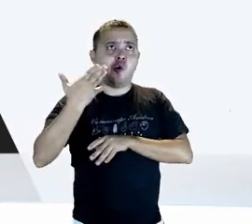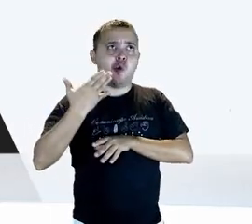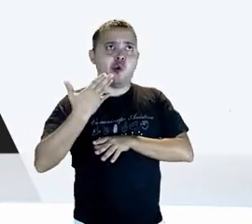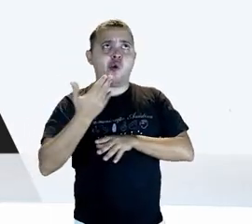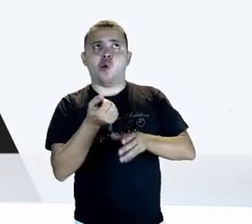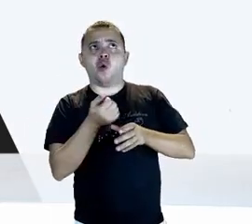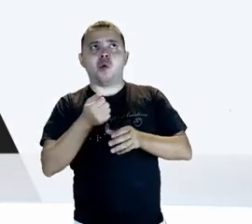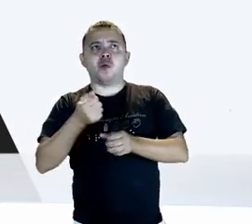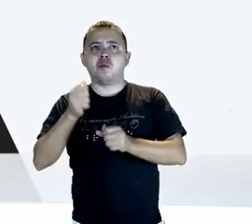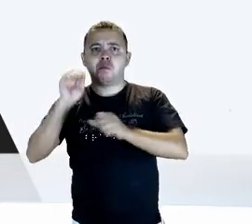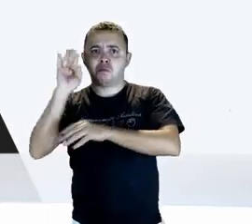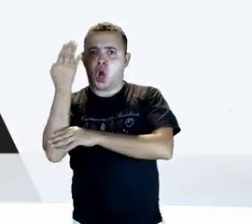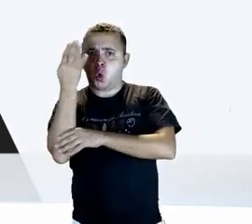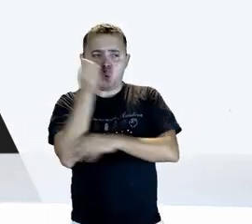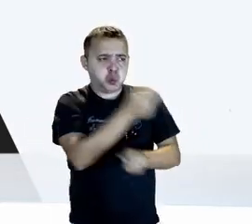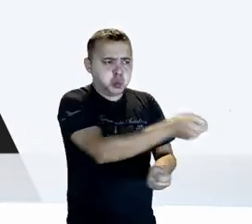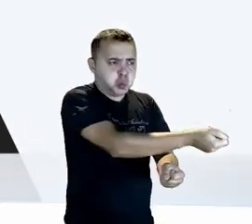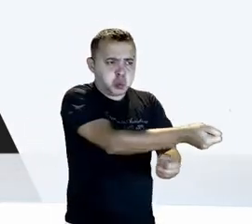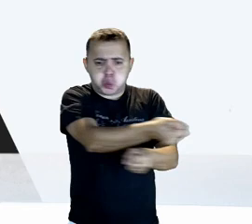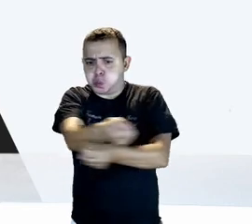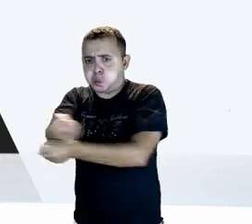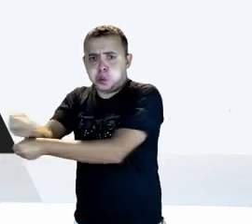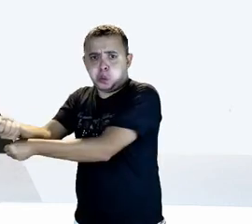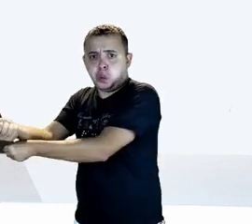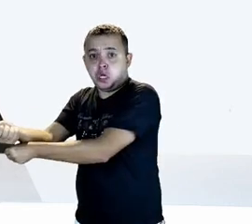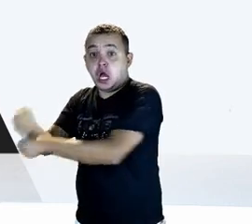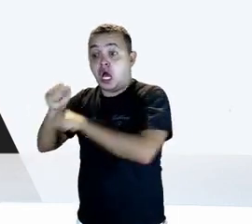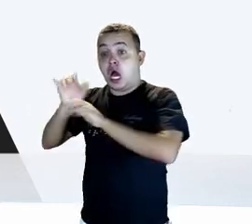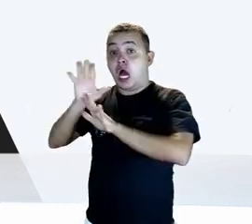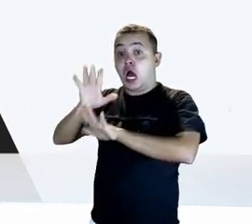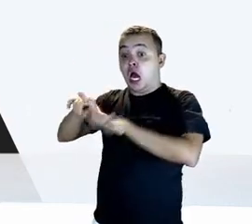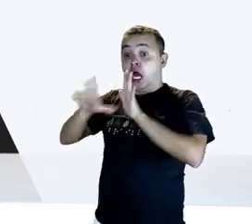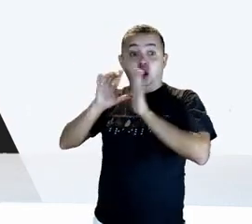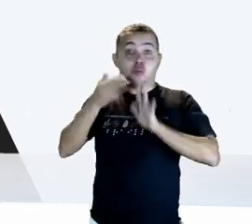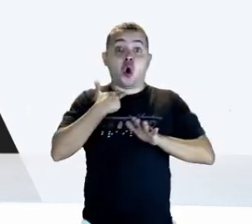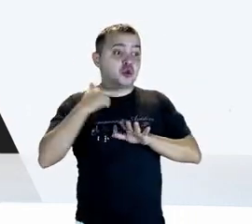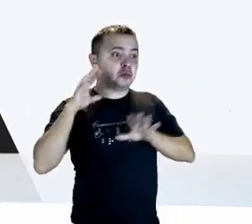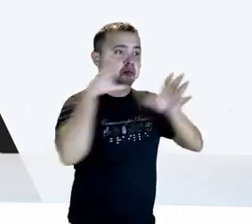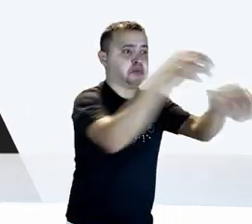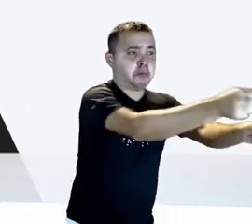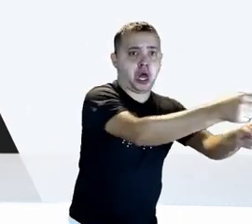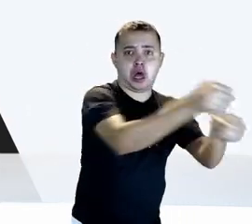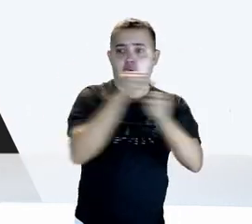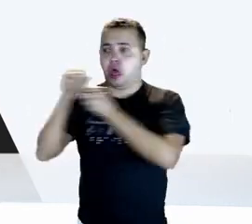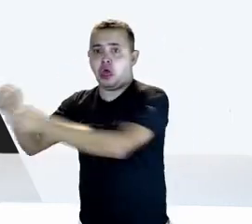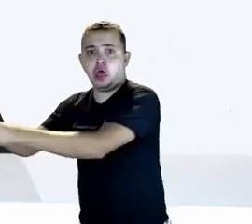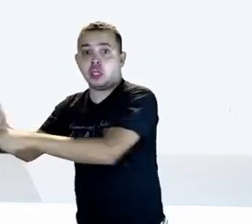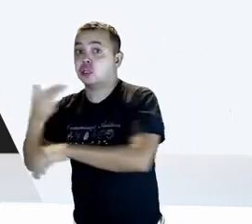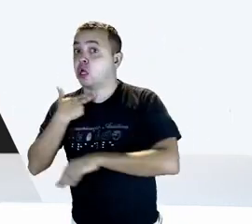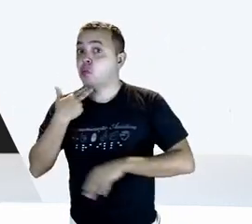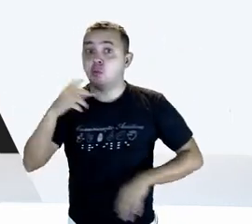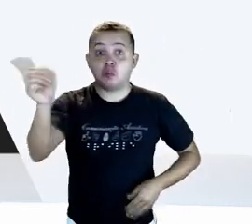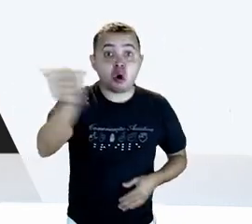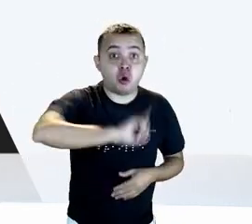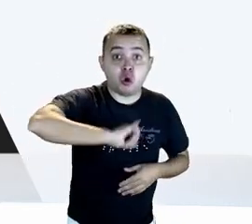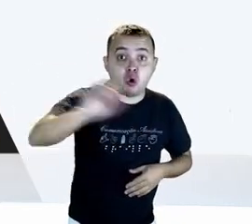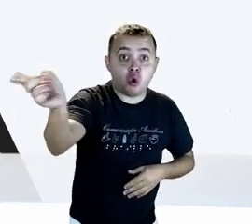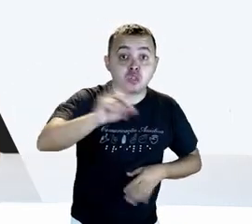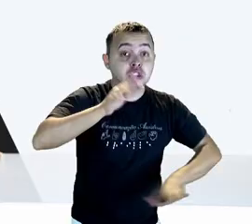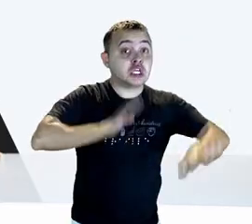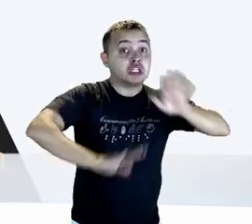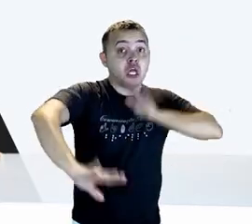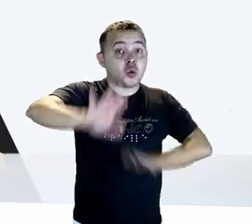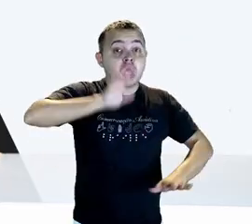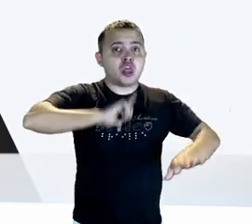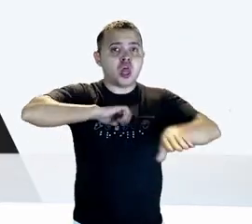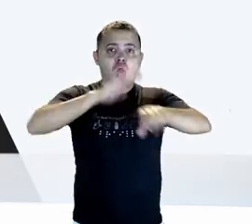com um bastão isolante antes de tocar na vítima. E eu faço um alerta enorme aqui para vocês. Tem